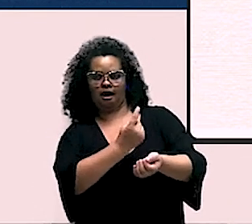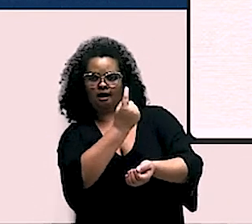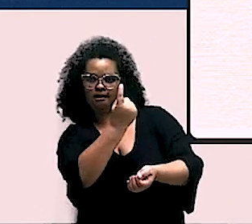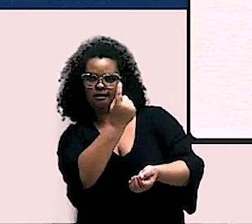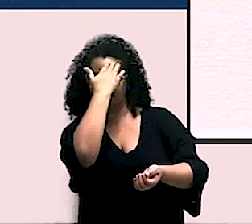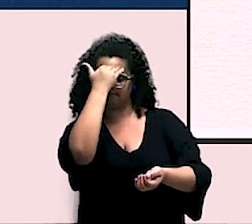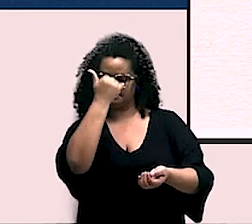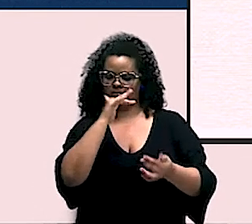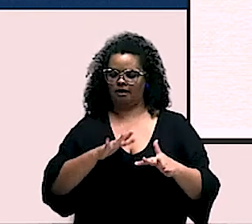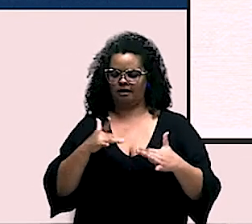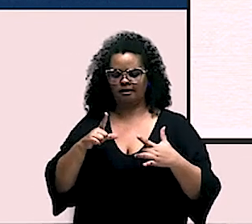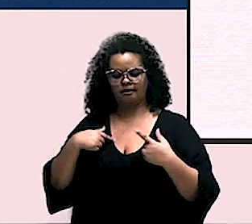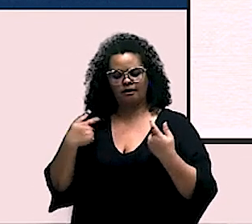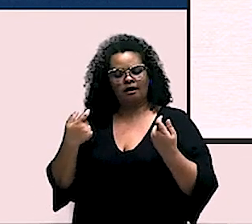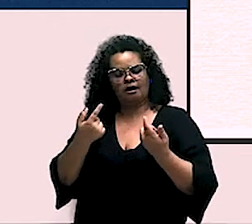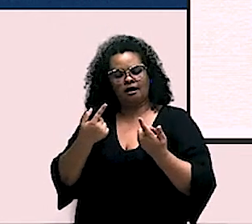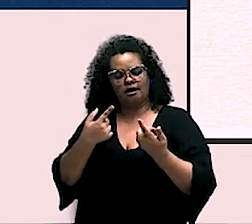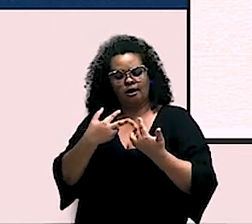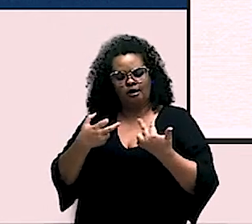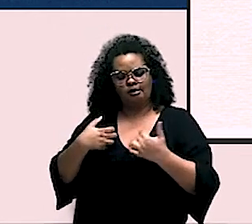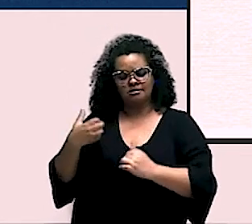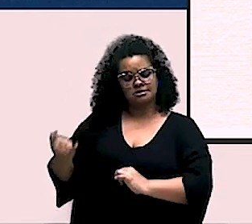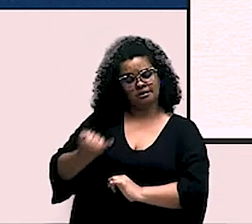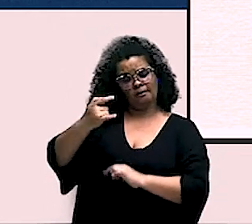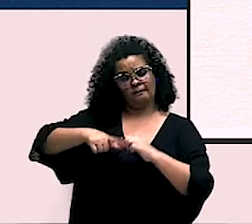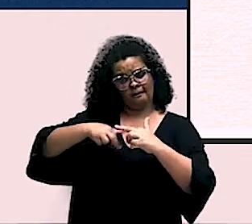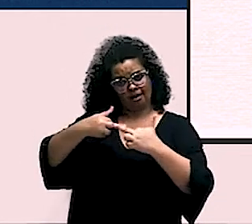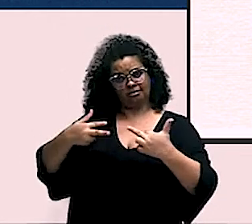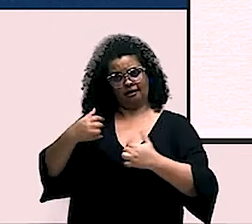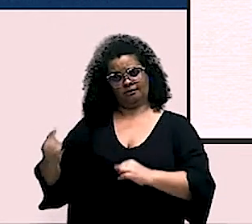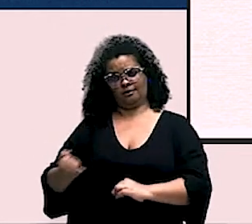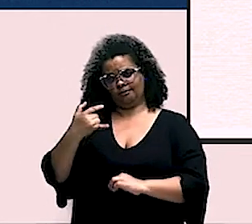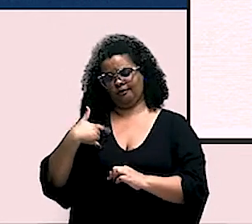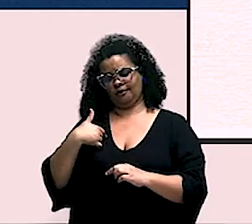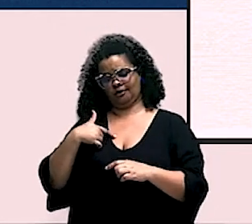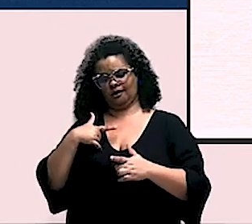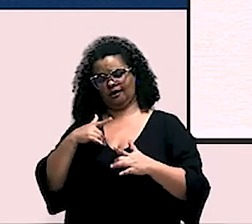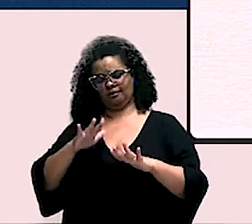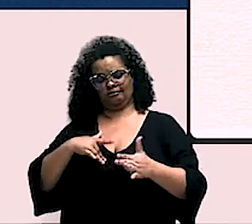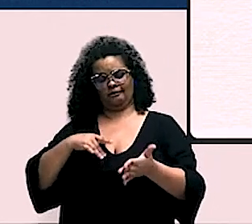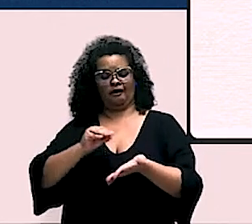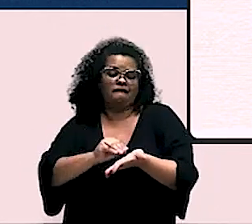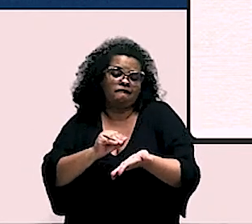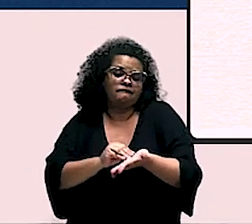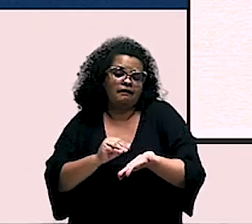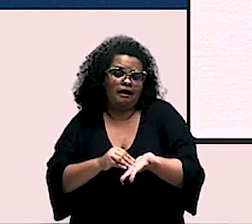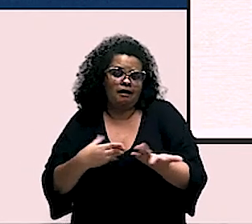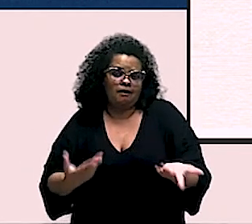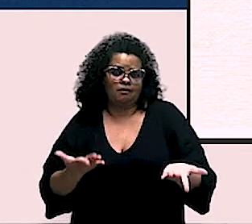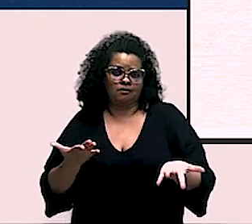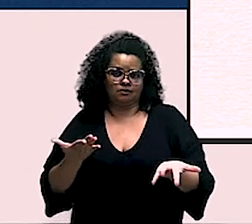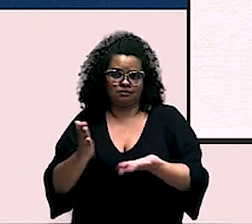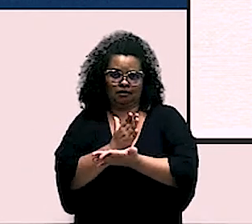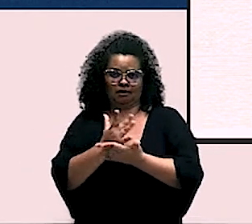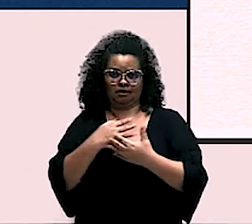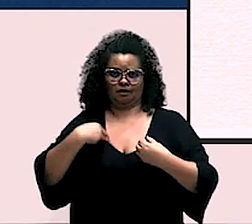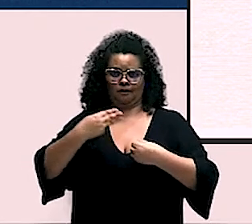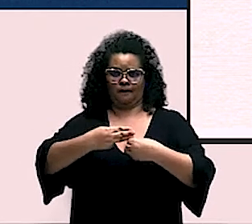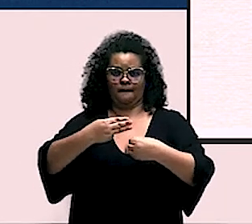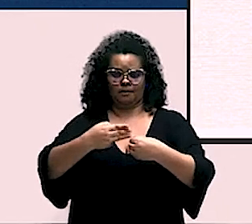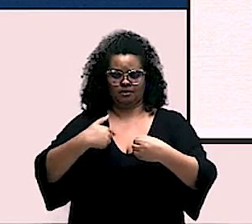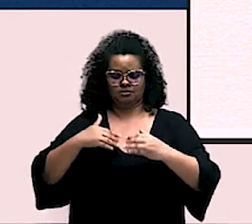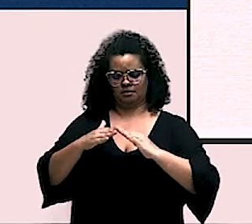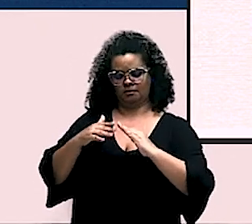bem relevante, né? E 62% mais ou menos das UBS fiscalizadas apresentaram